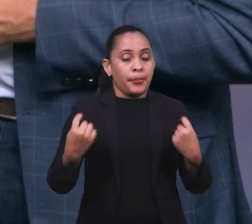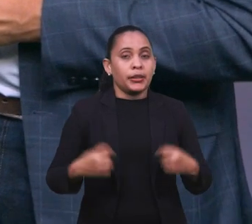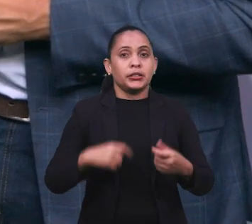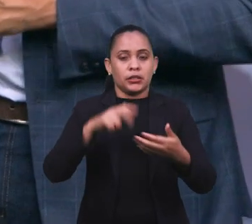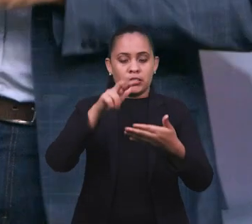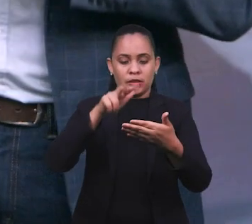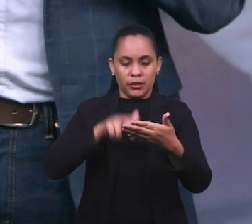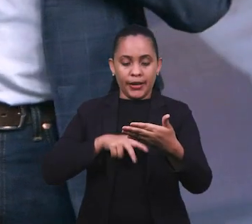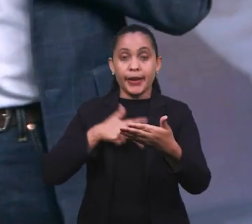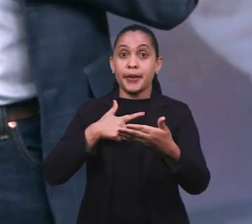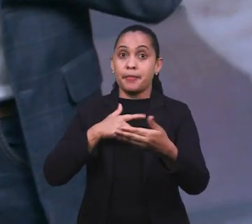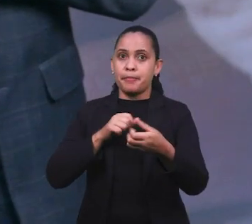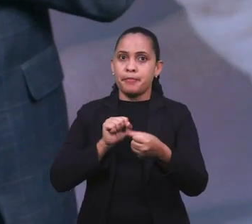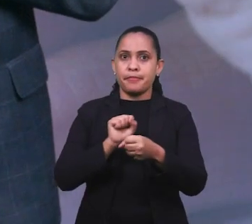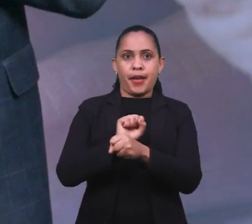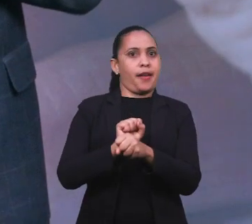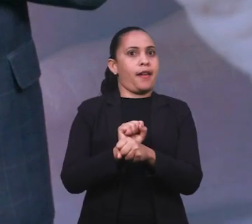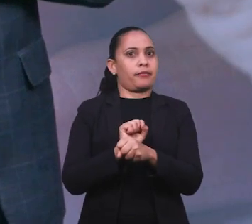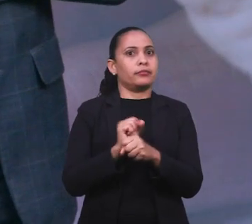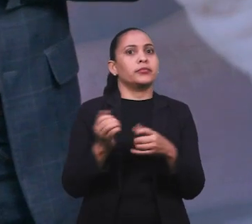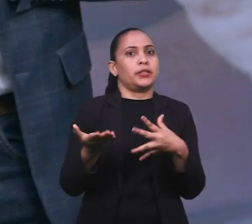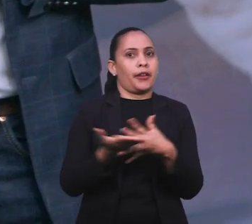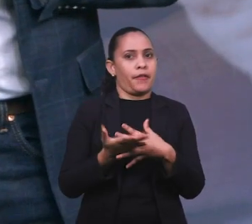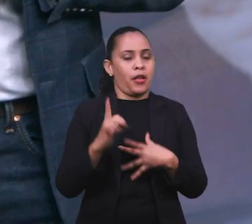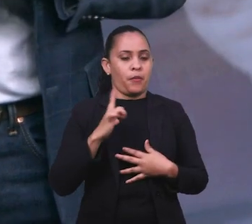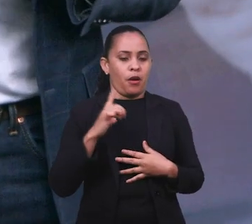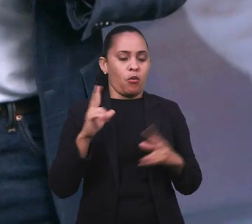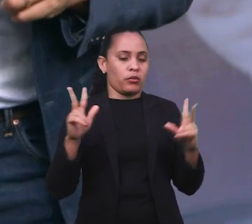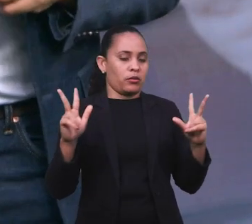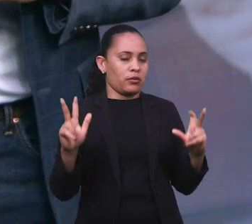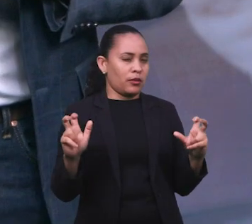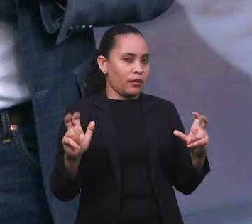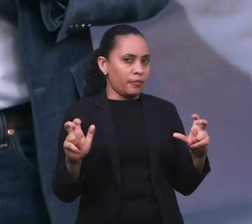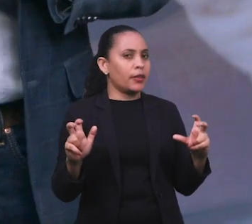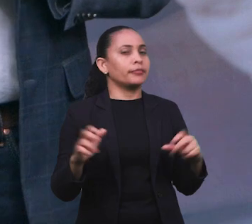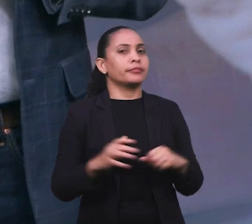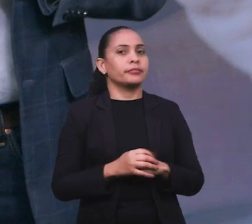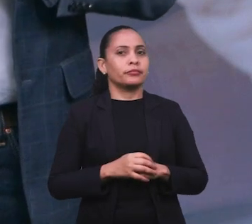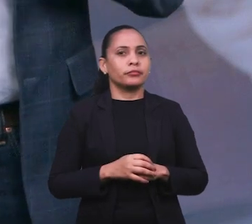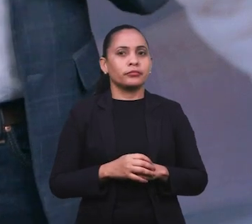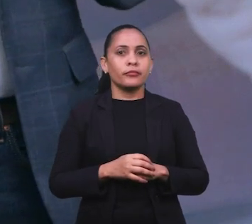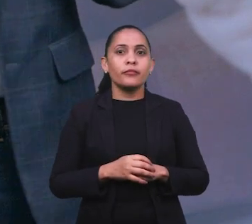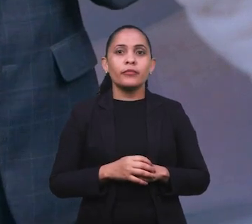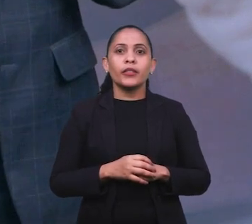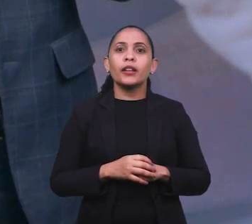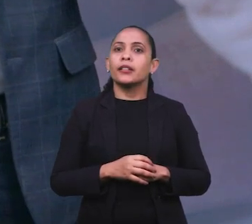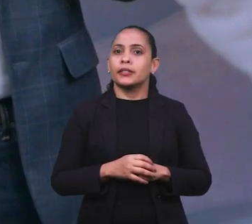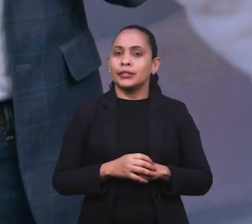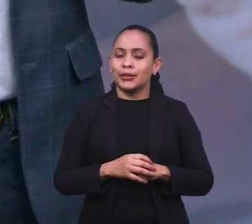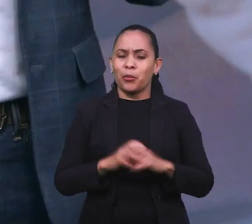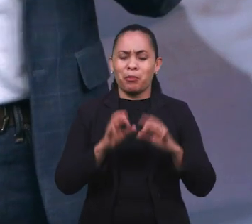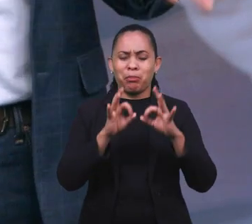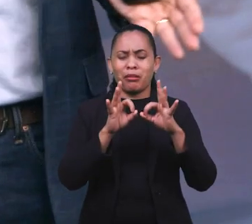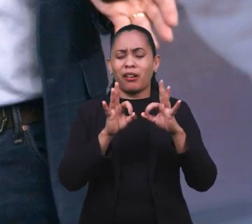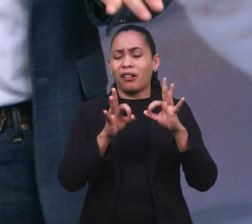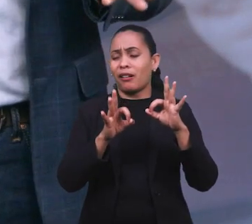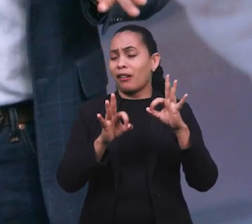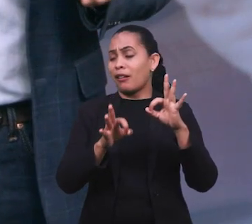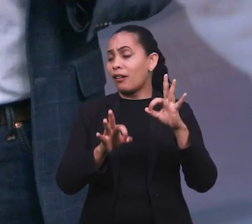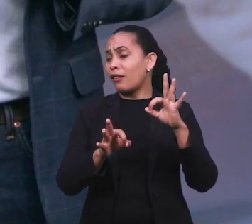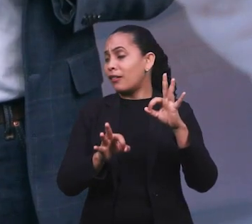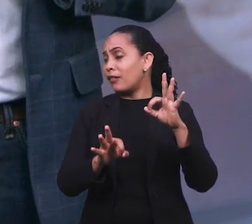tá? É inegável que alguns assuntos para concursos públicos são, assim, ó, muito